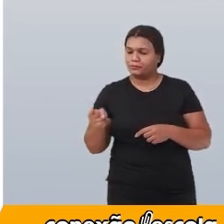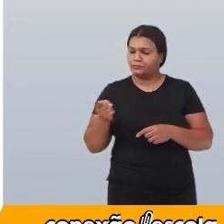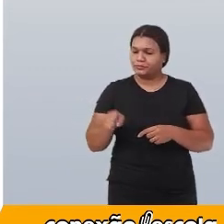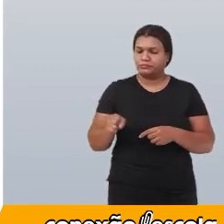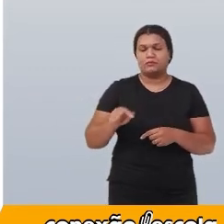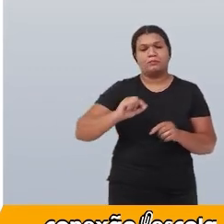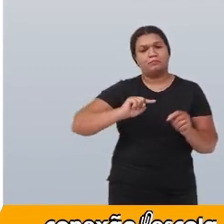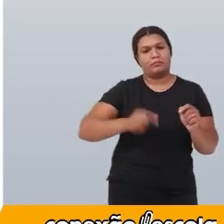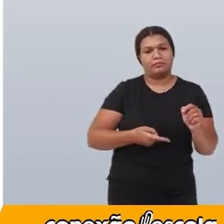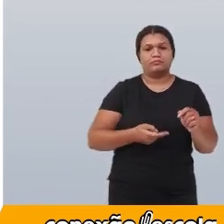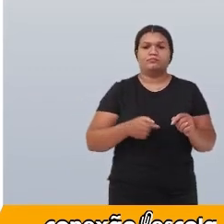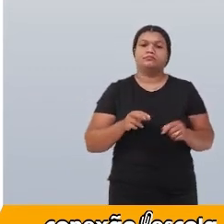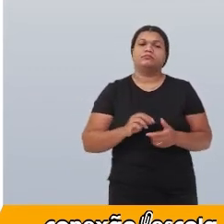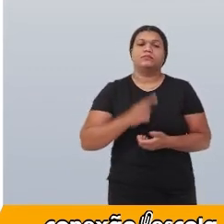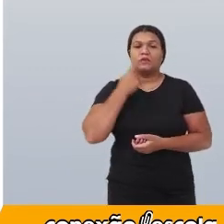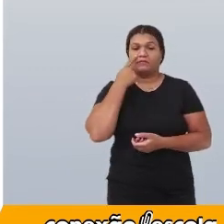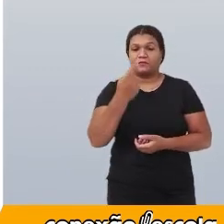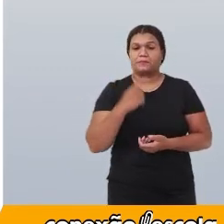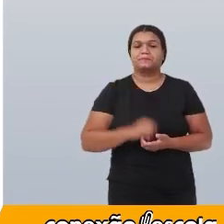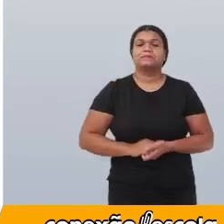resultado. Quer ver só?